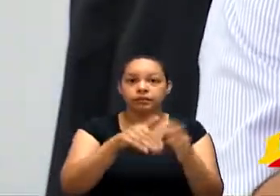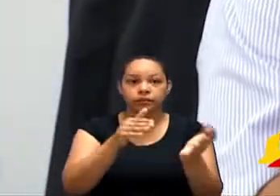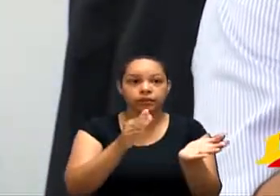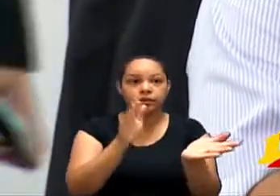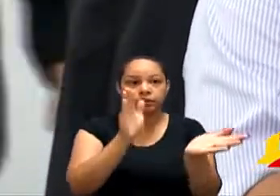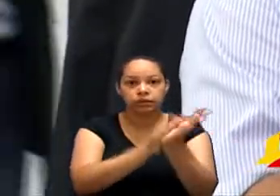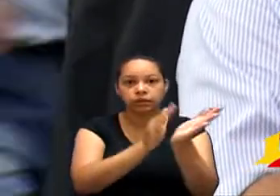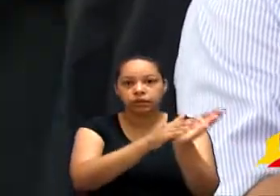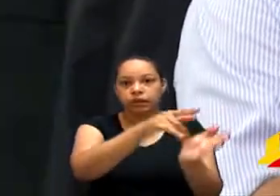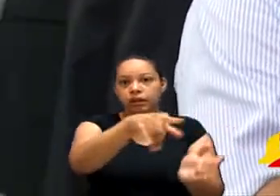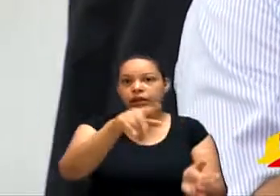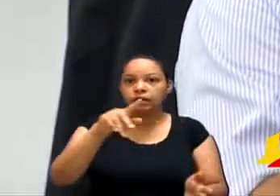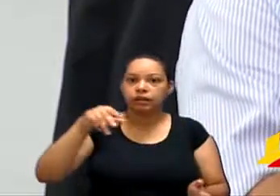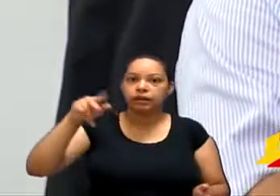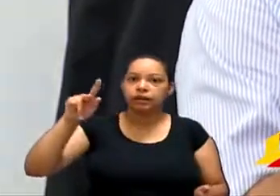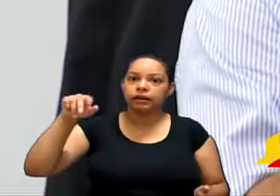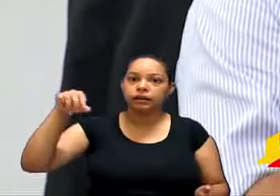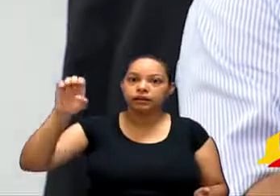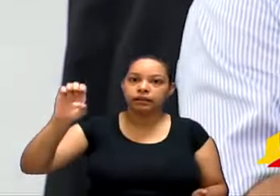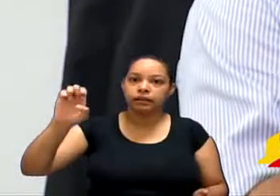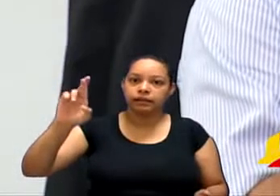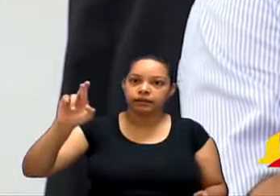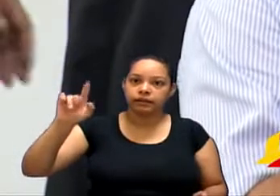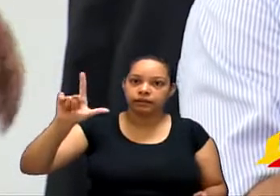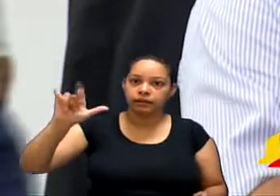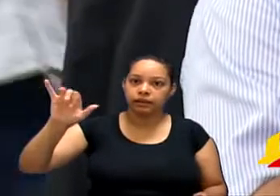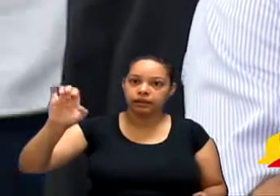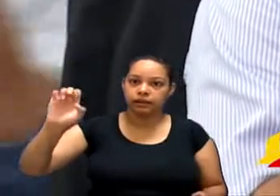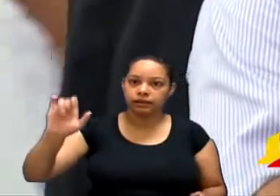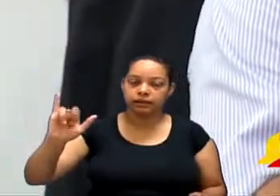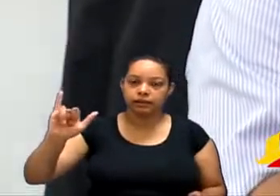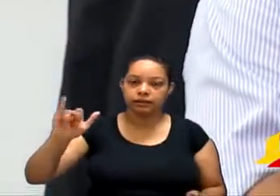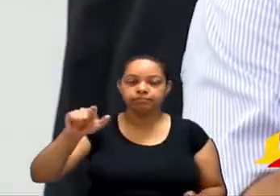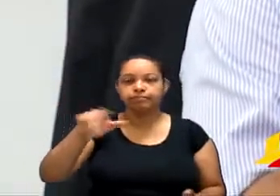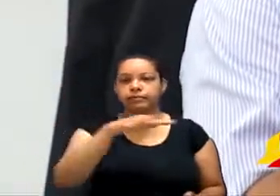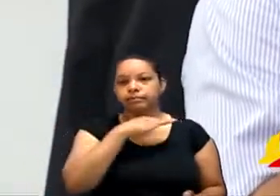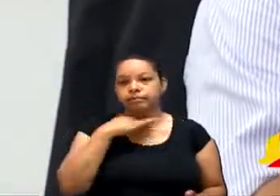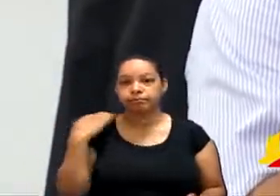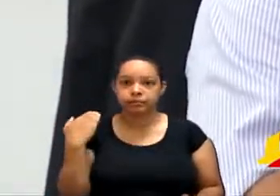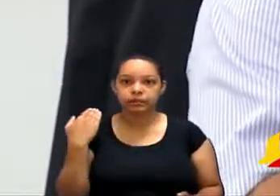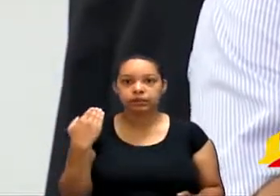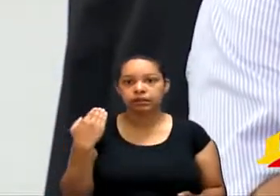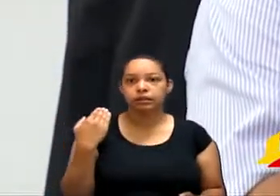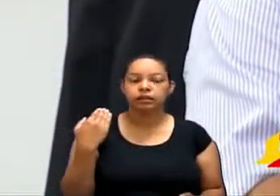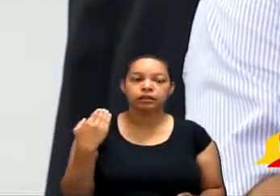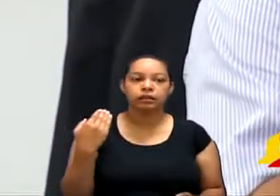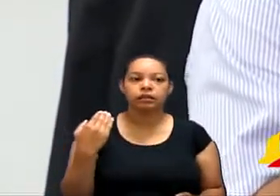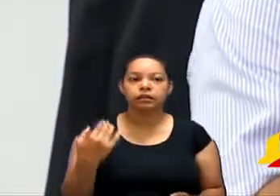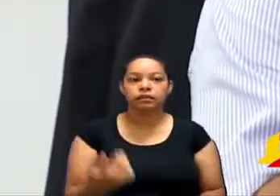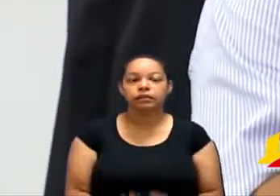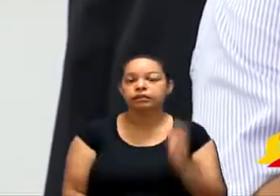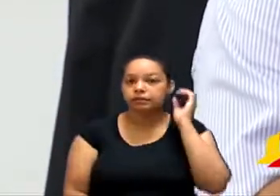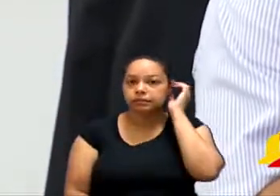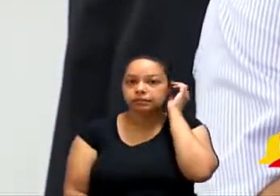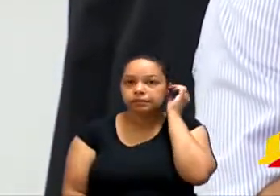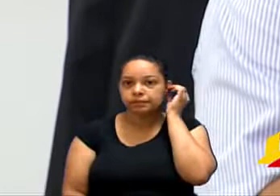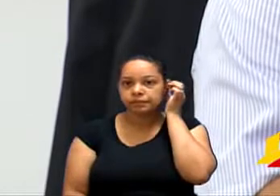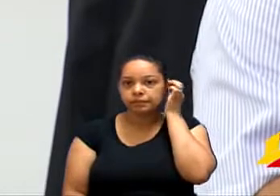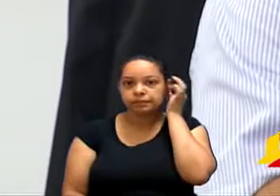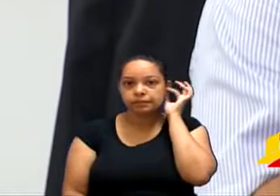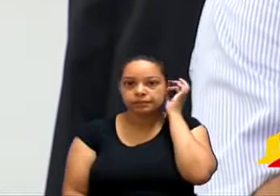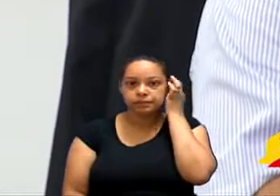falecimento do Senhor lei quem que conhece o Orlei lá da das carnes ali no Mercado Distrital faleceu eu tive ontem no no velório dele